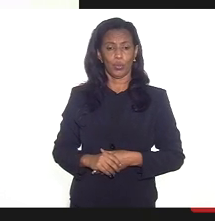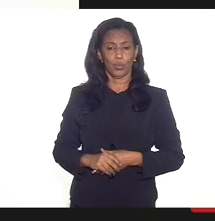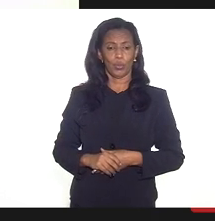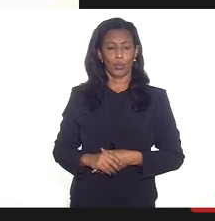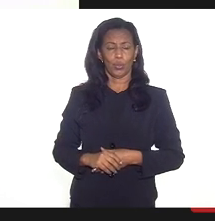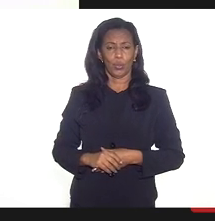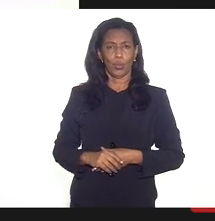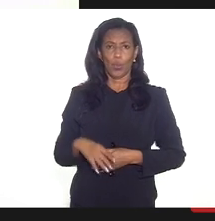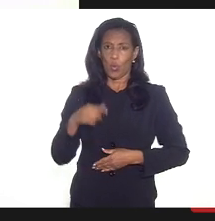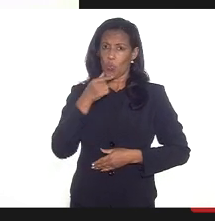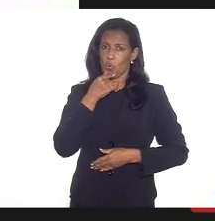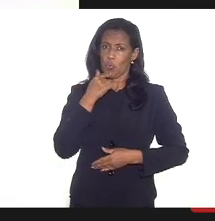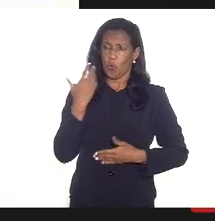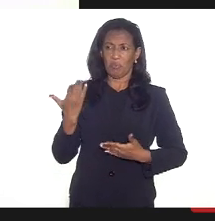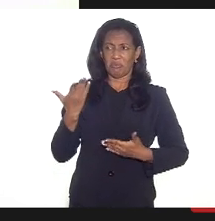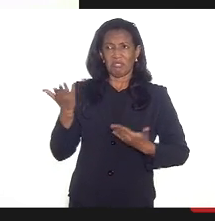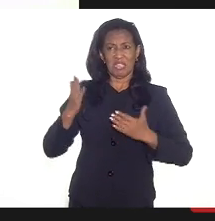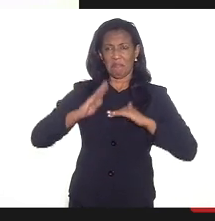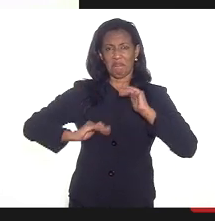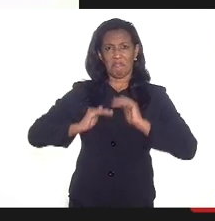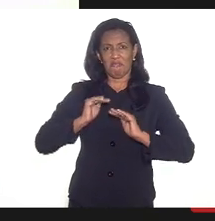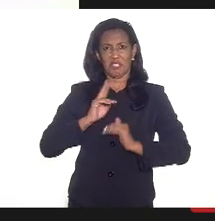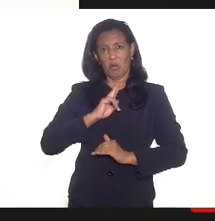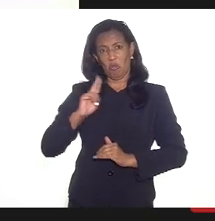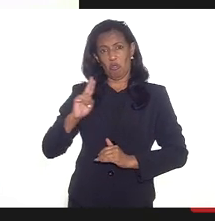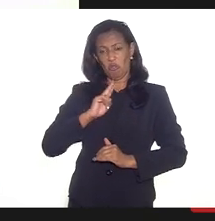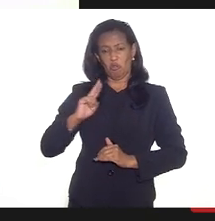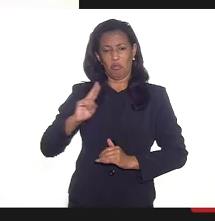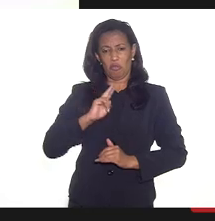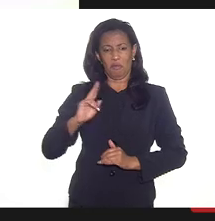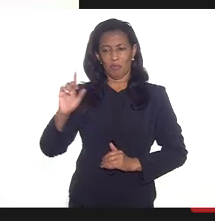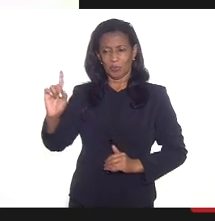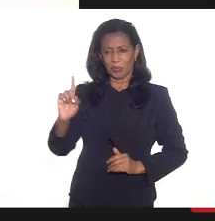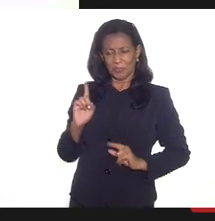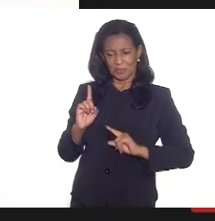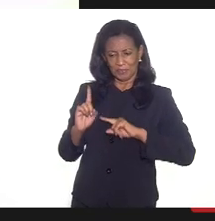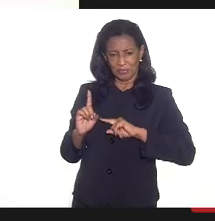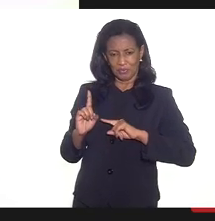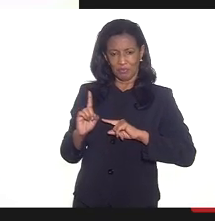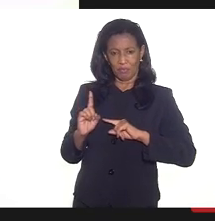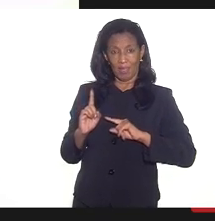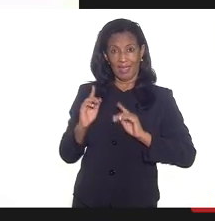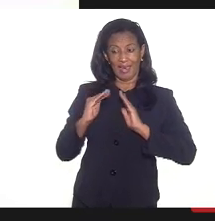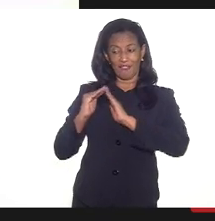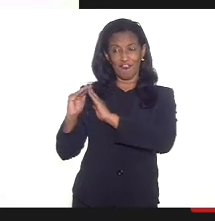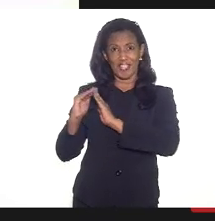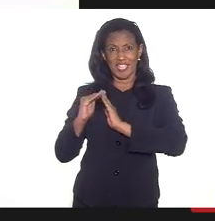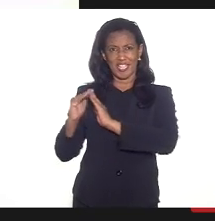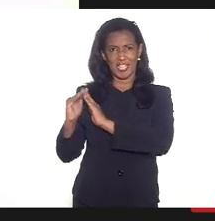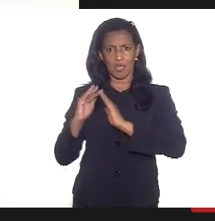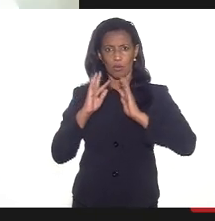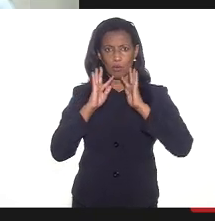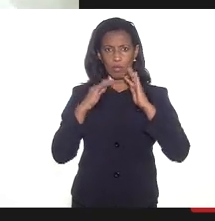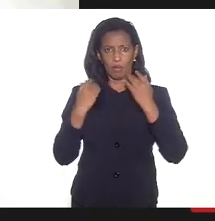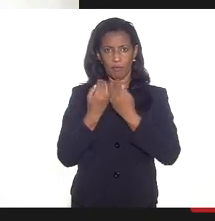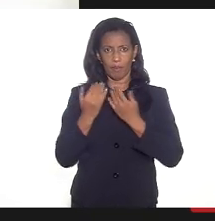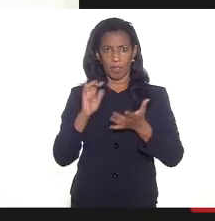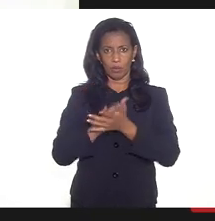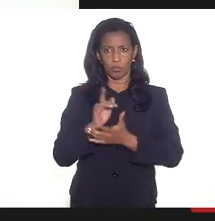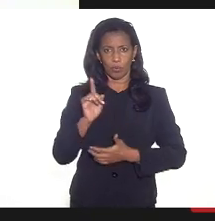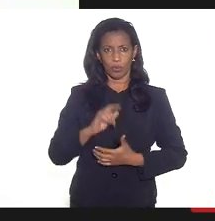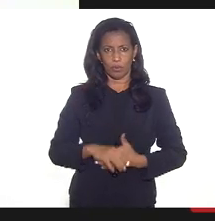o escrivão, eu não sei qual é o cargo da pessoa que atende, né, ou que ouvia, era um vizinho da família do marido